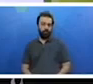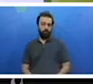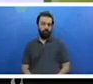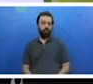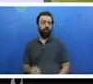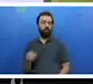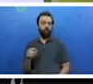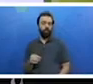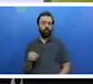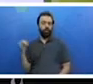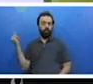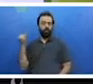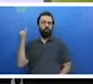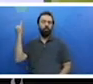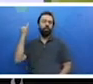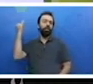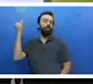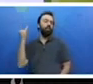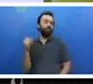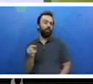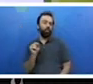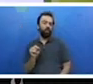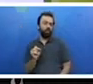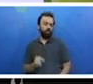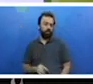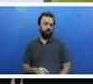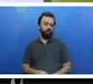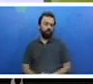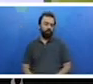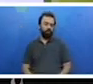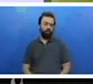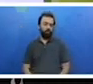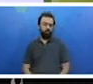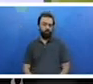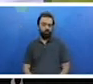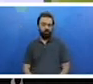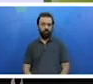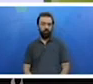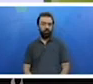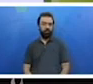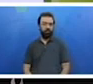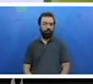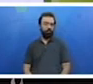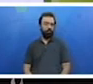mais importante a gente observar aqui, que é o que a gente usa para identificar